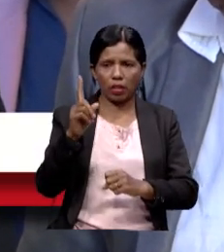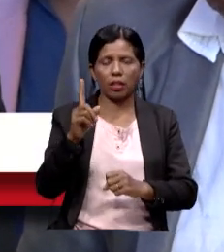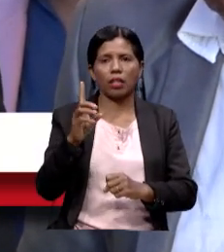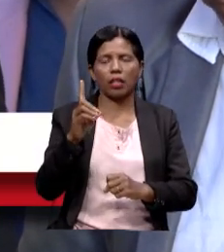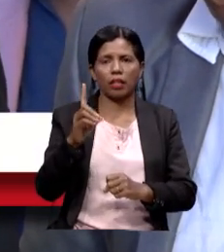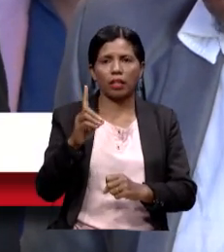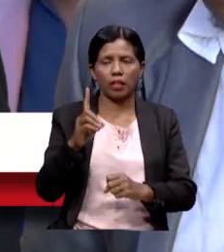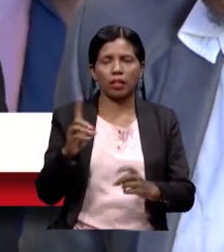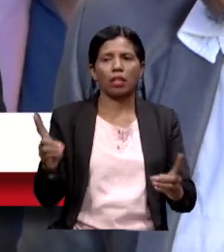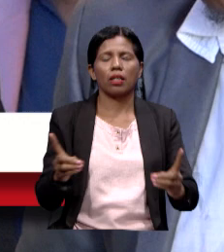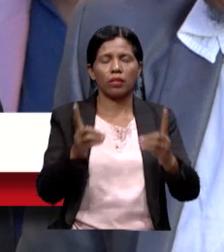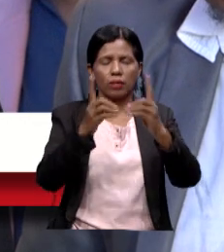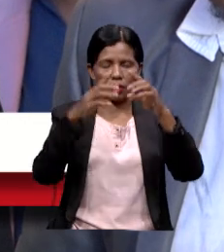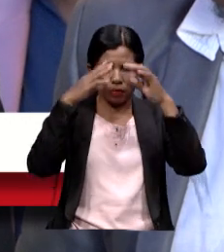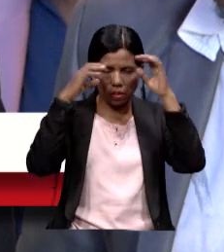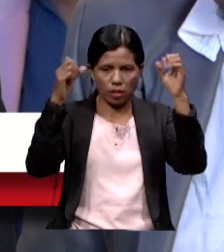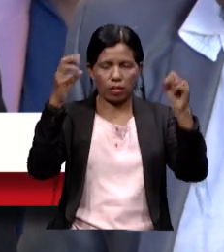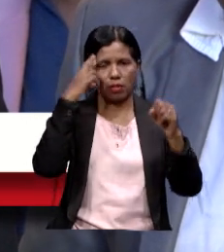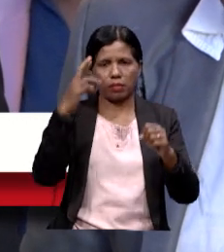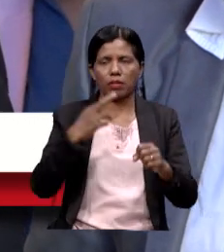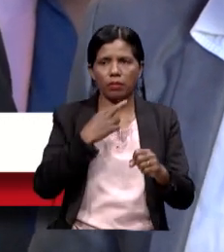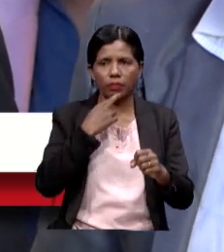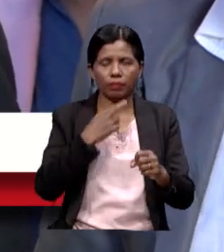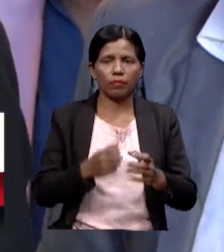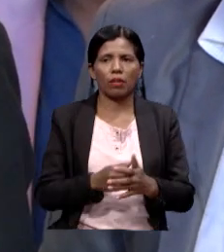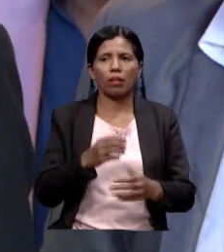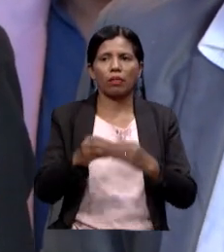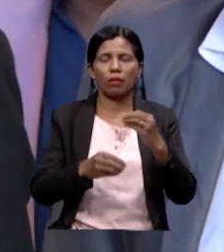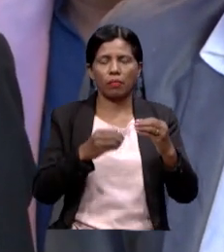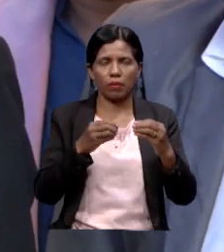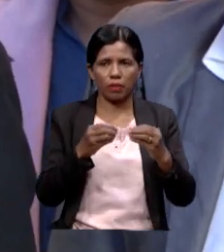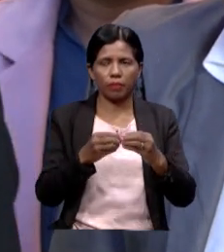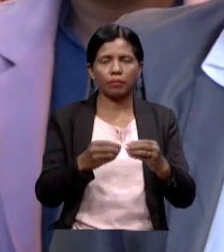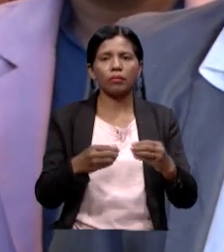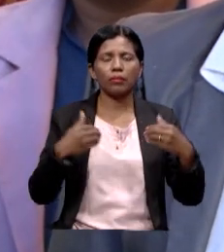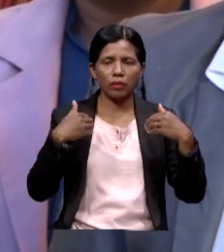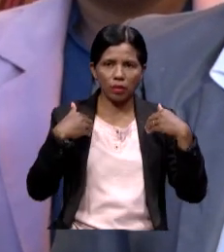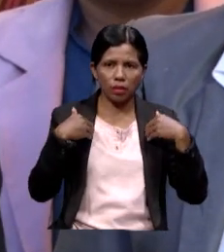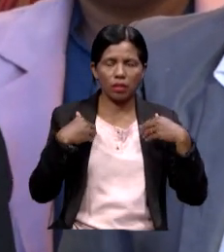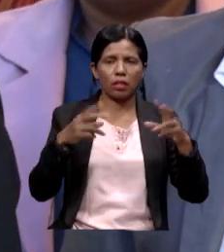a senhora Presidente da República fazer o assunto de ver o